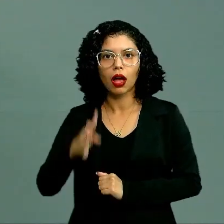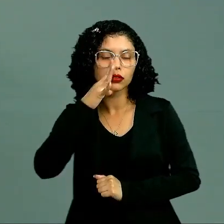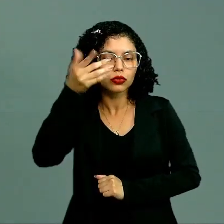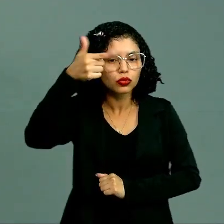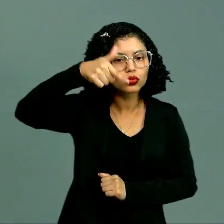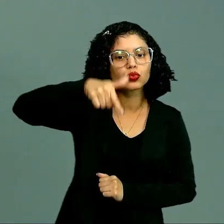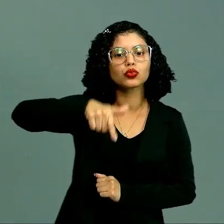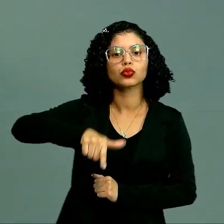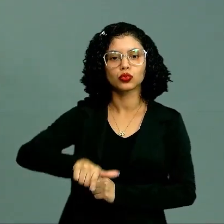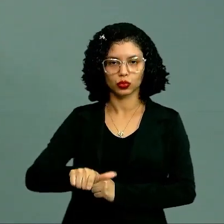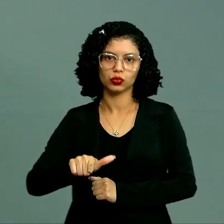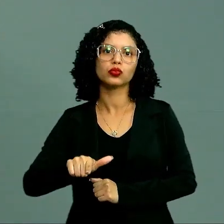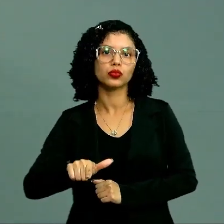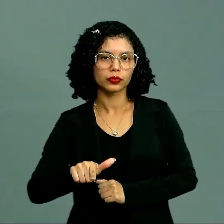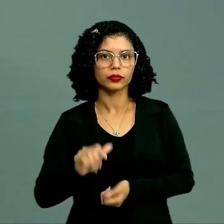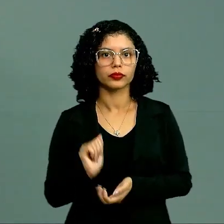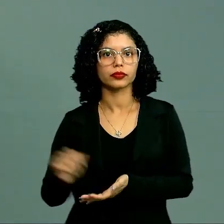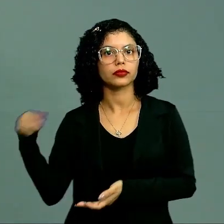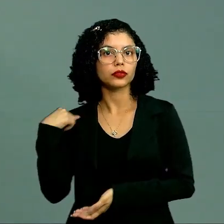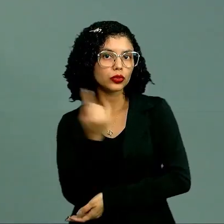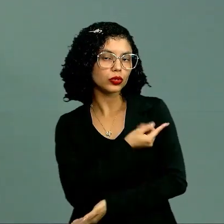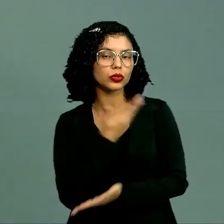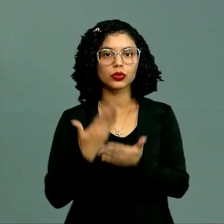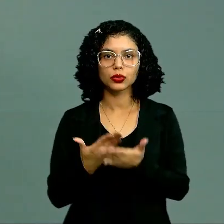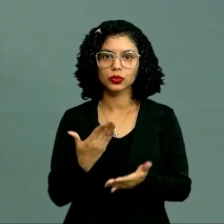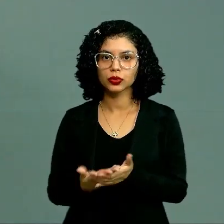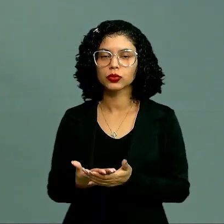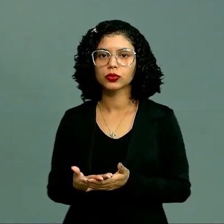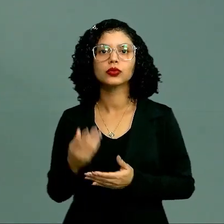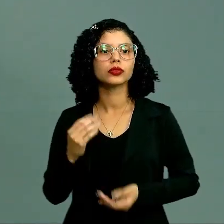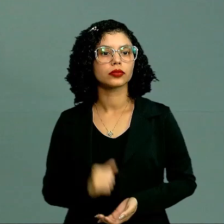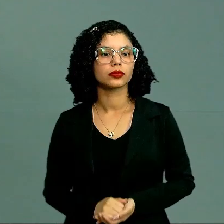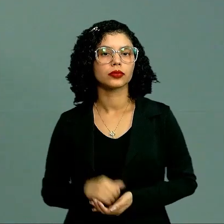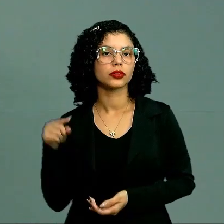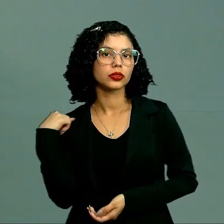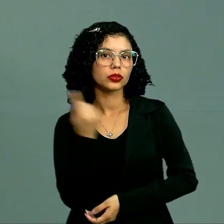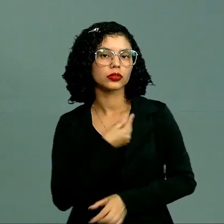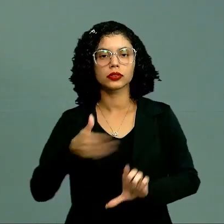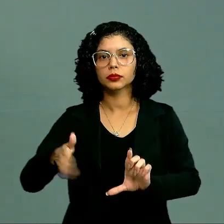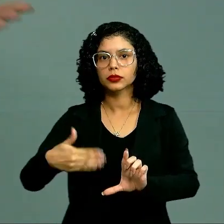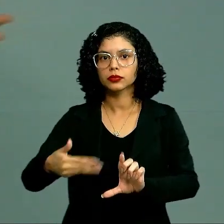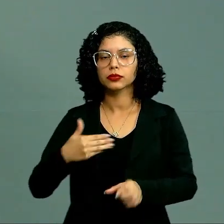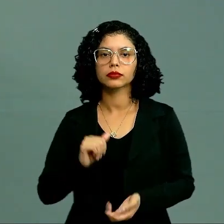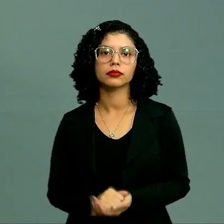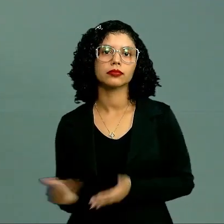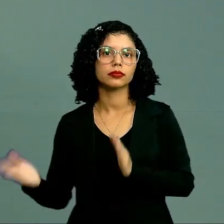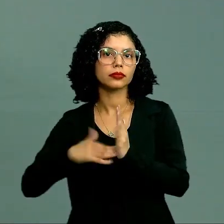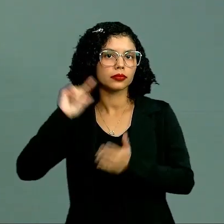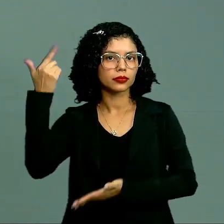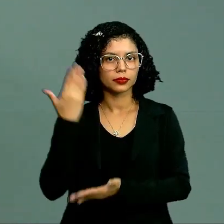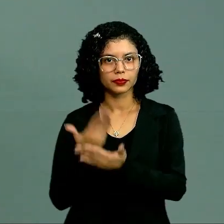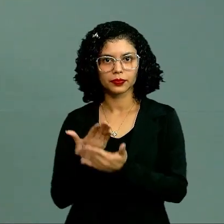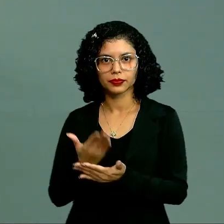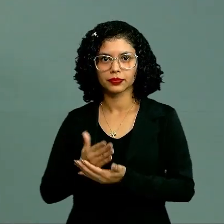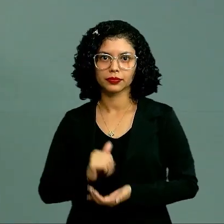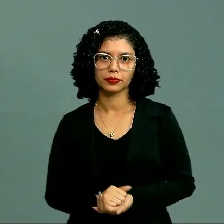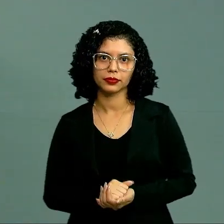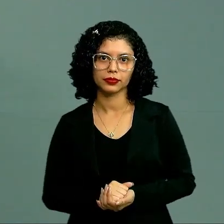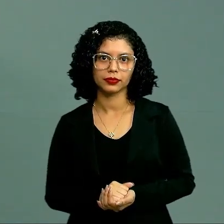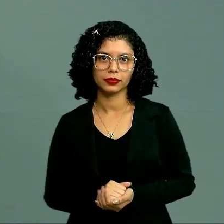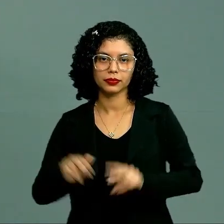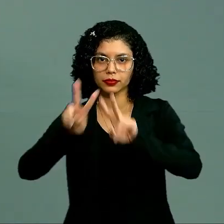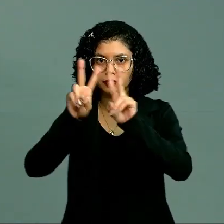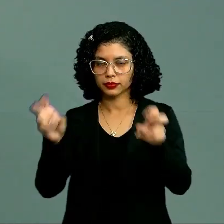assistam novamente as reprises. As nossas aulas estão disponíveis nas nossas plataformas. E até a nossa próxima aula com